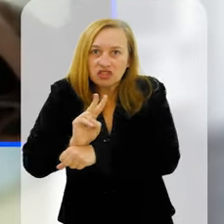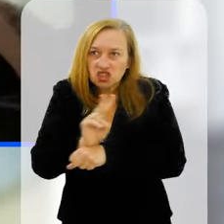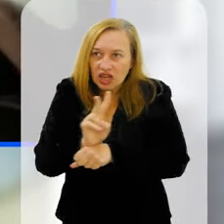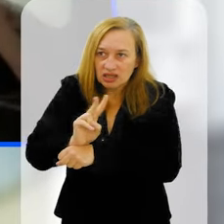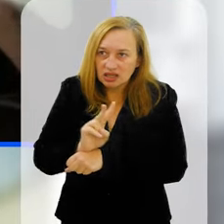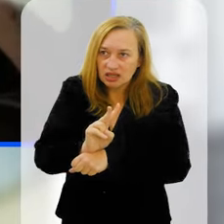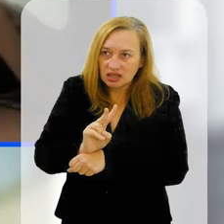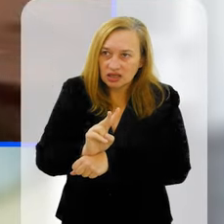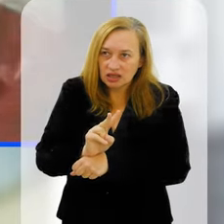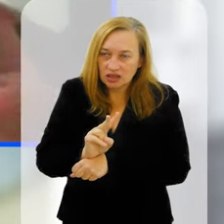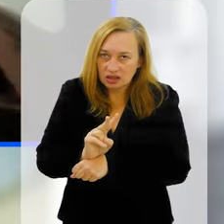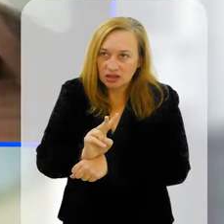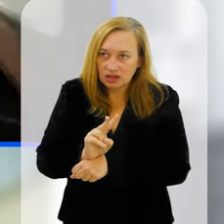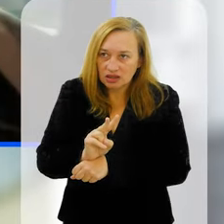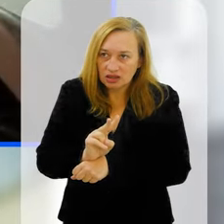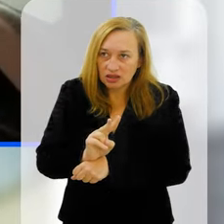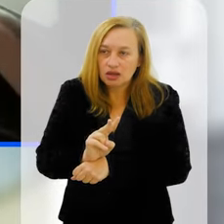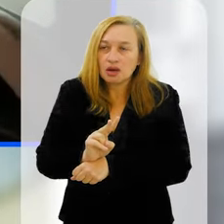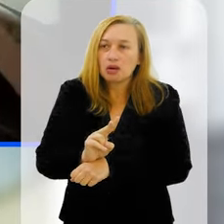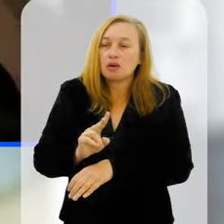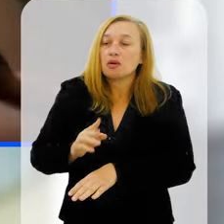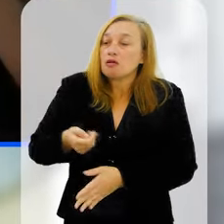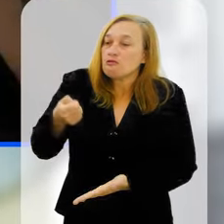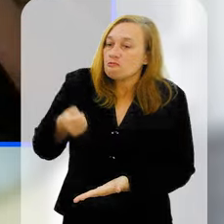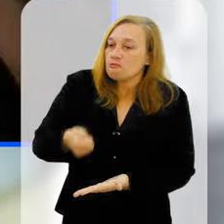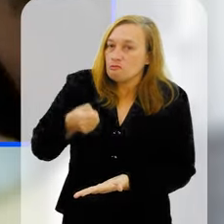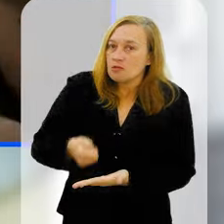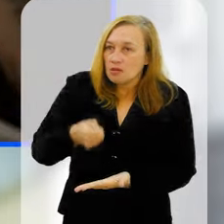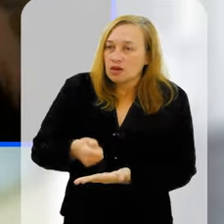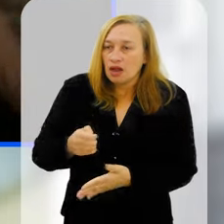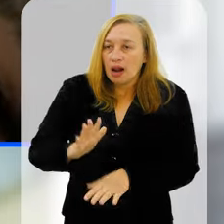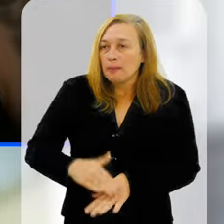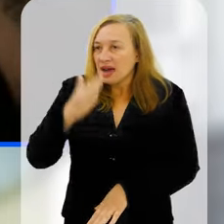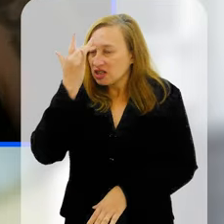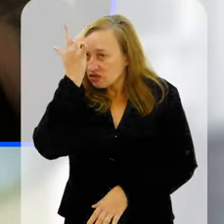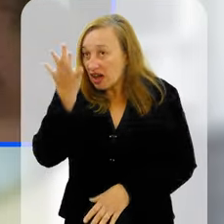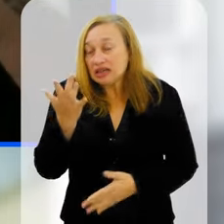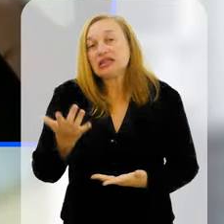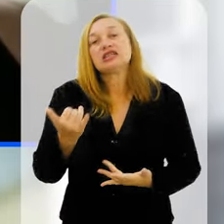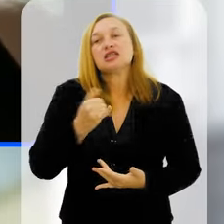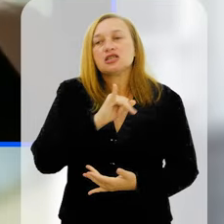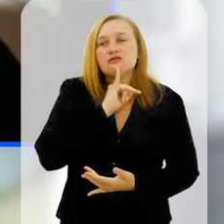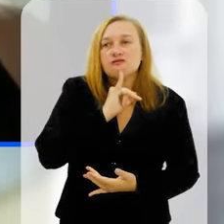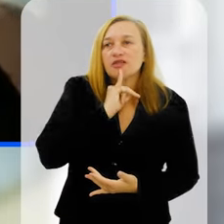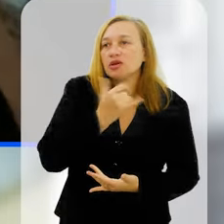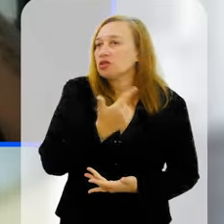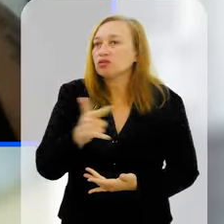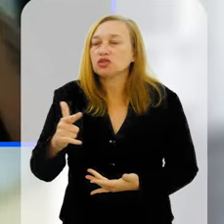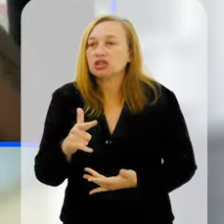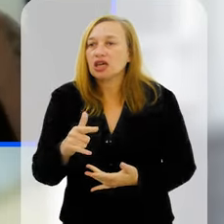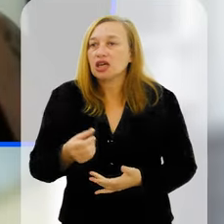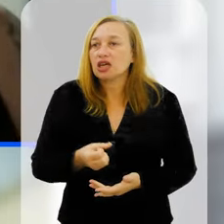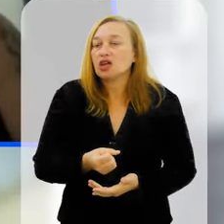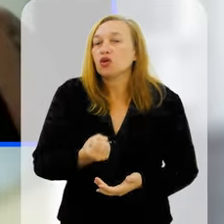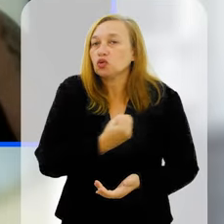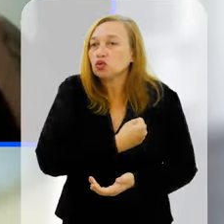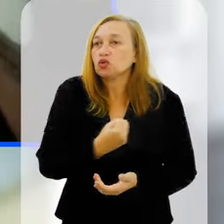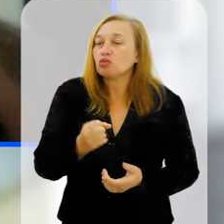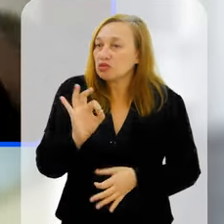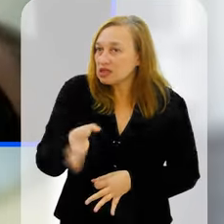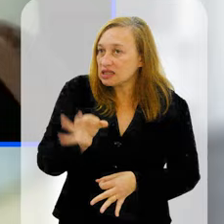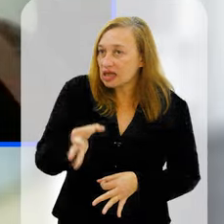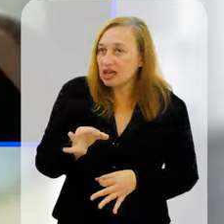como o secretário falou: se a fiscalização fosse como nós precisamos, seria mais fácil também. Infelizmente, também a gente não tem essa mão de